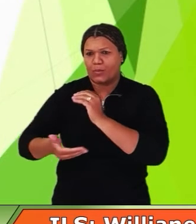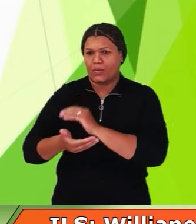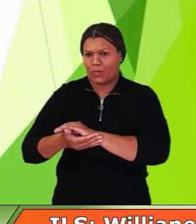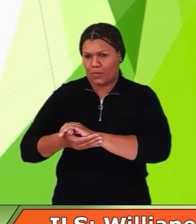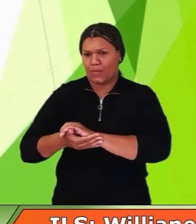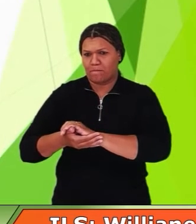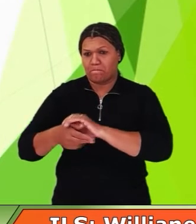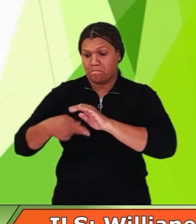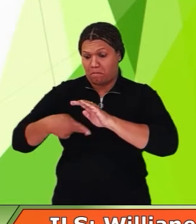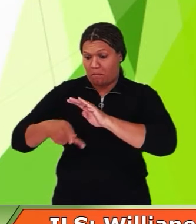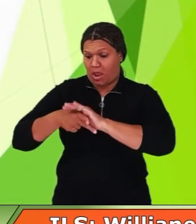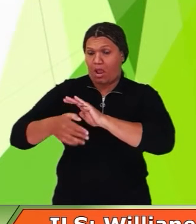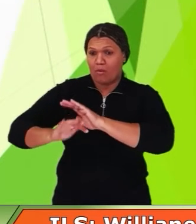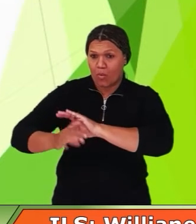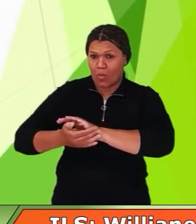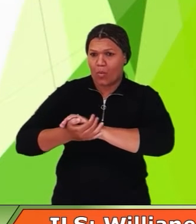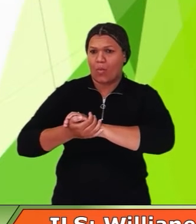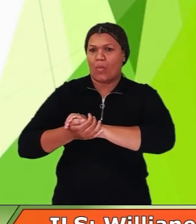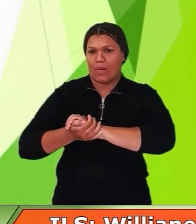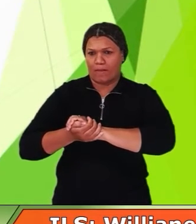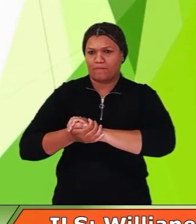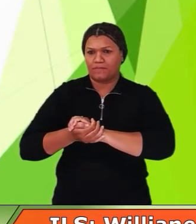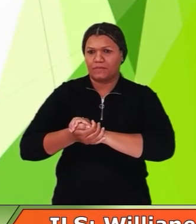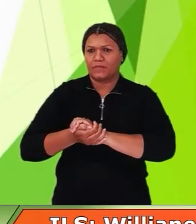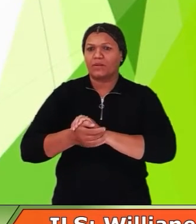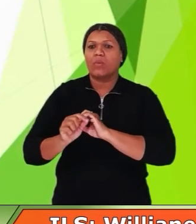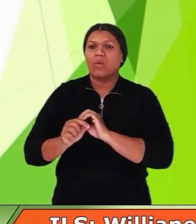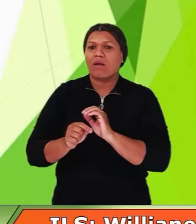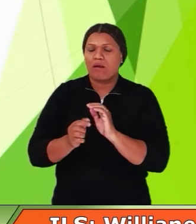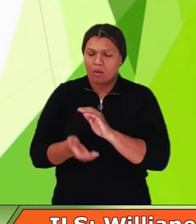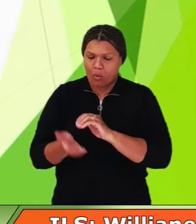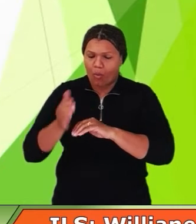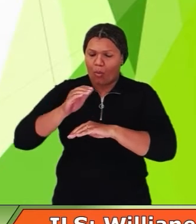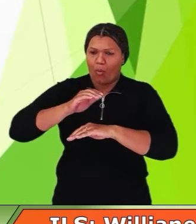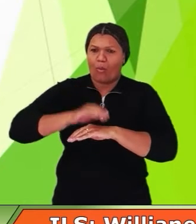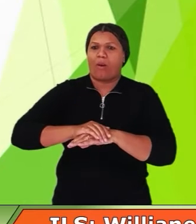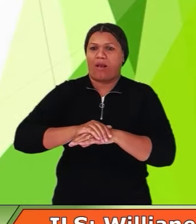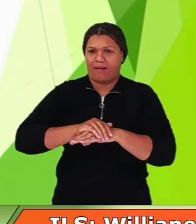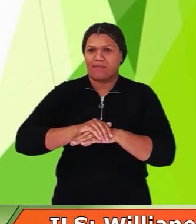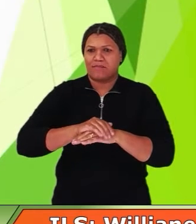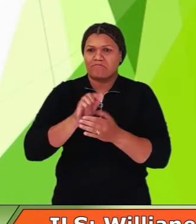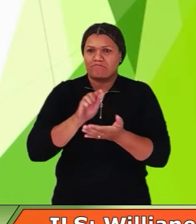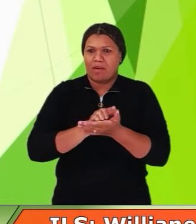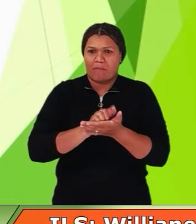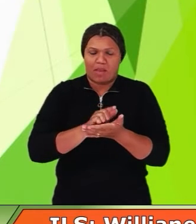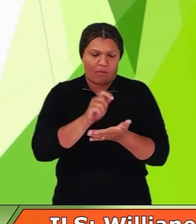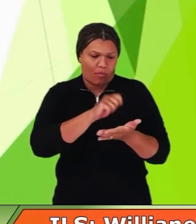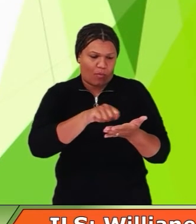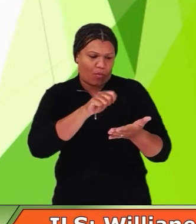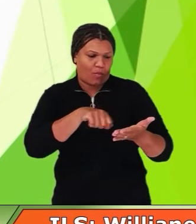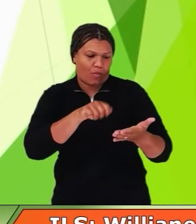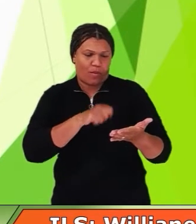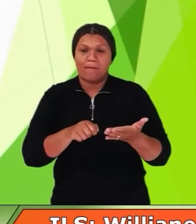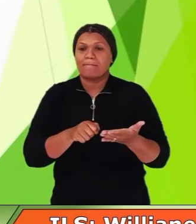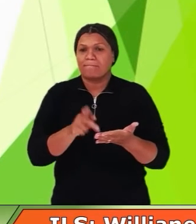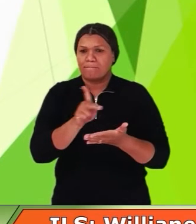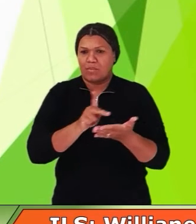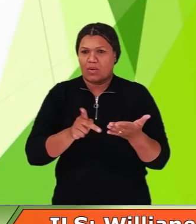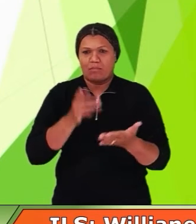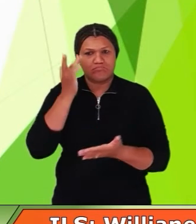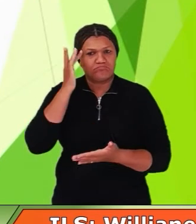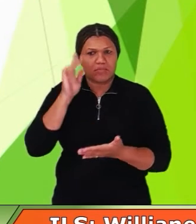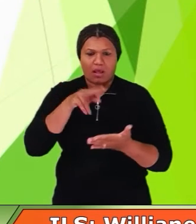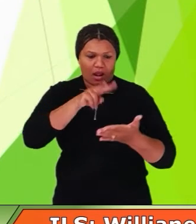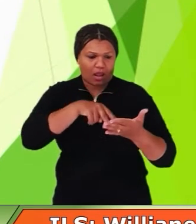minha mão vai cobrindo o rascunho dos meus poemas se saber ler e